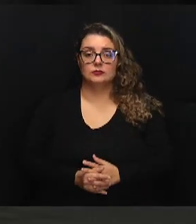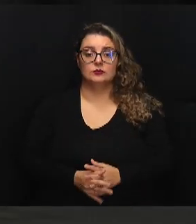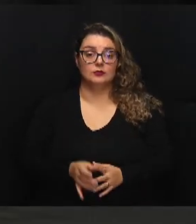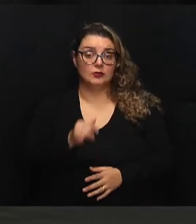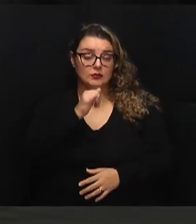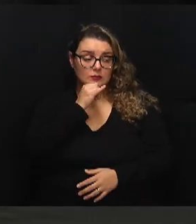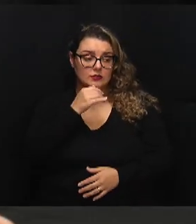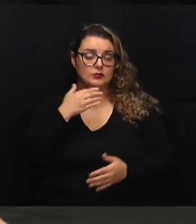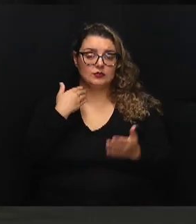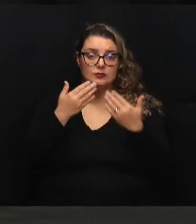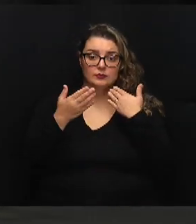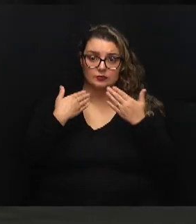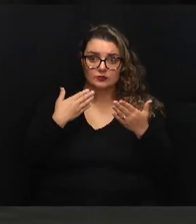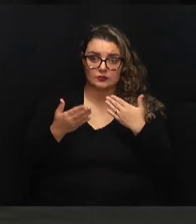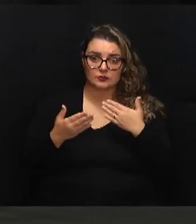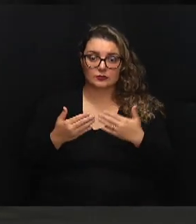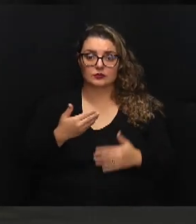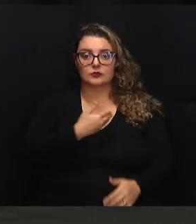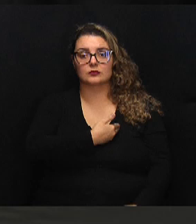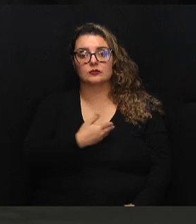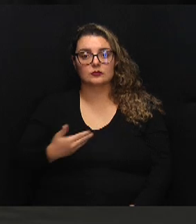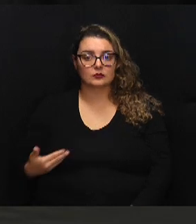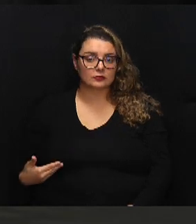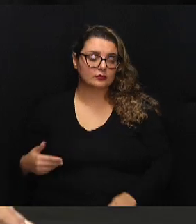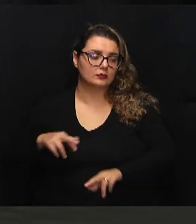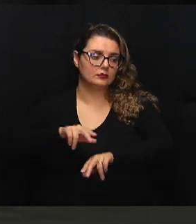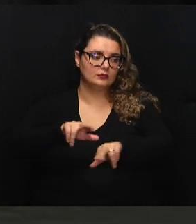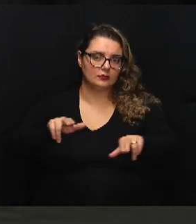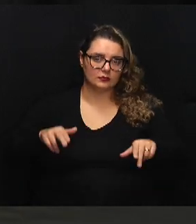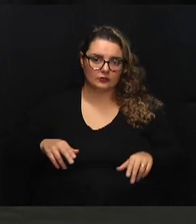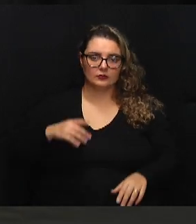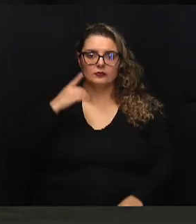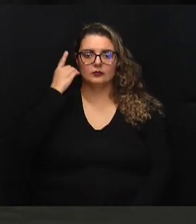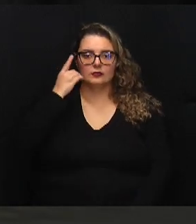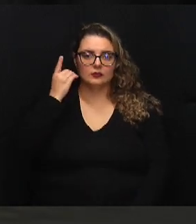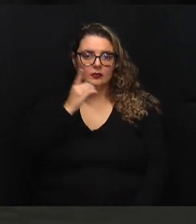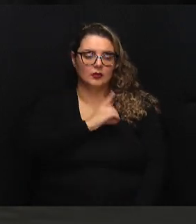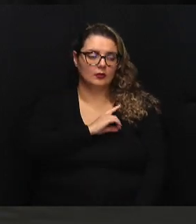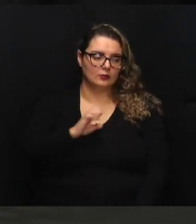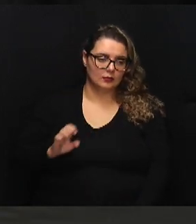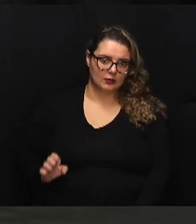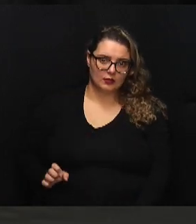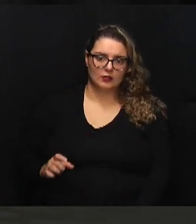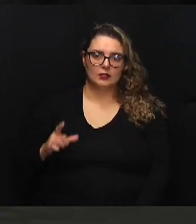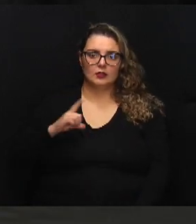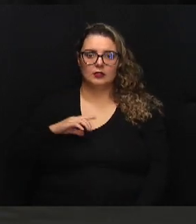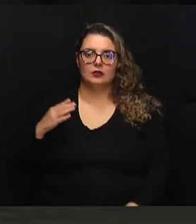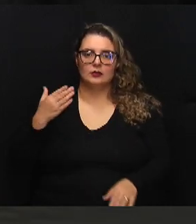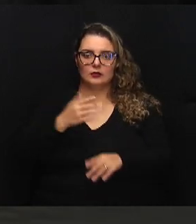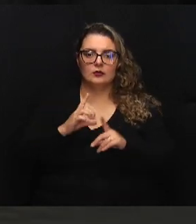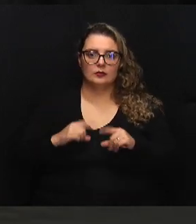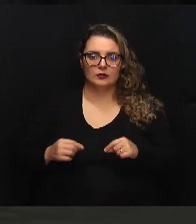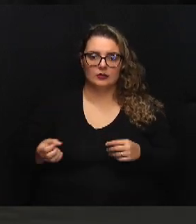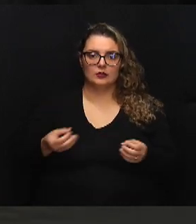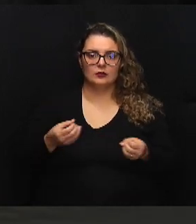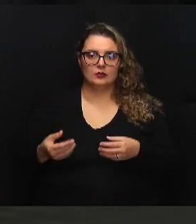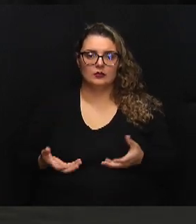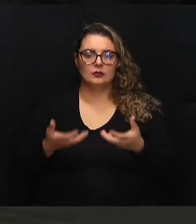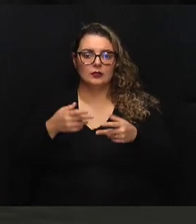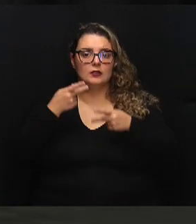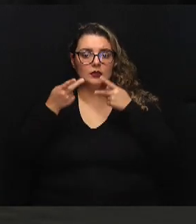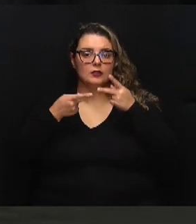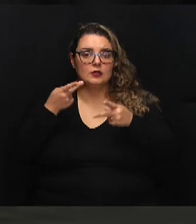de conversar com governadores, conversar com deputados estaduais, esteve em Brasília recentemente. Eu queria que você